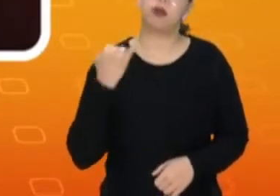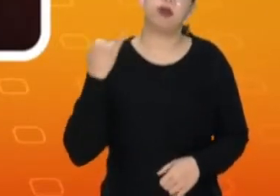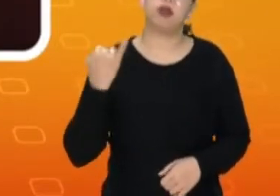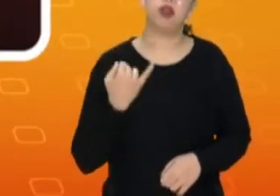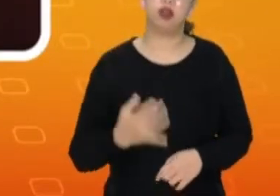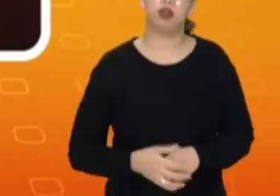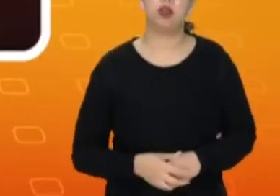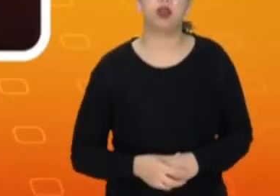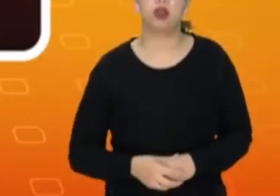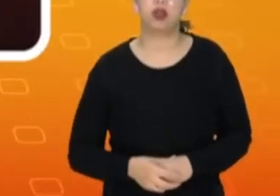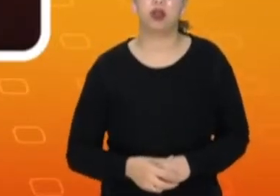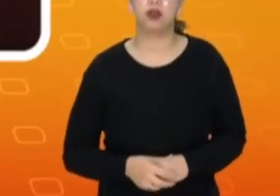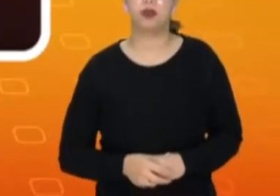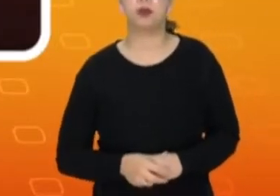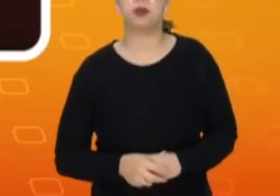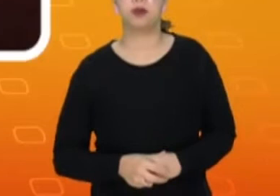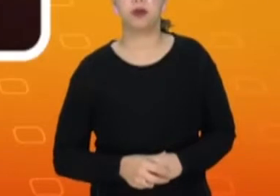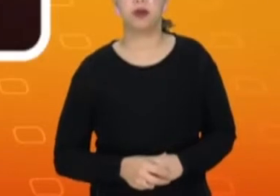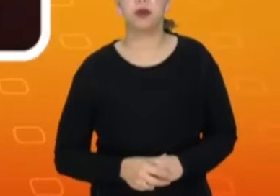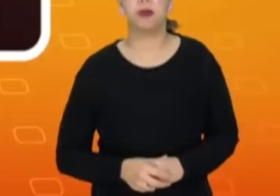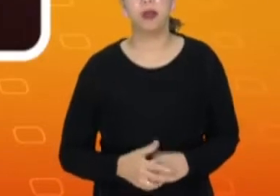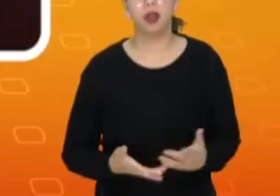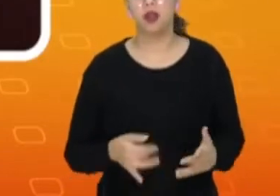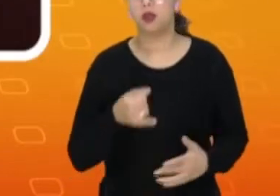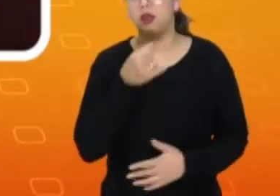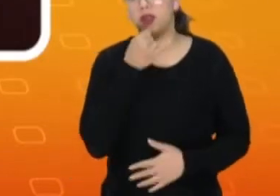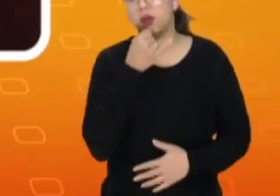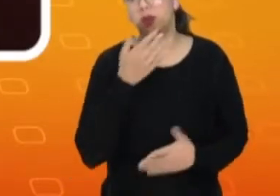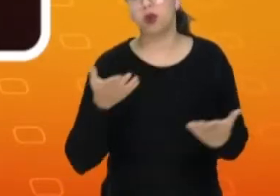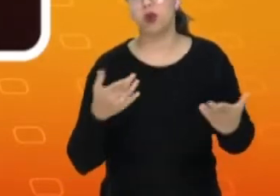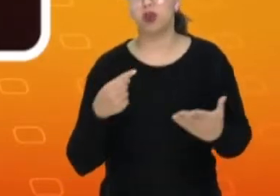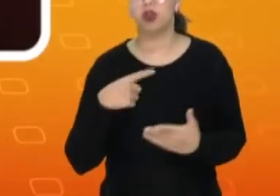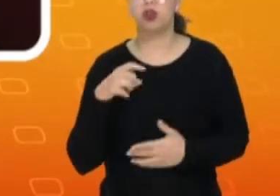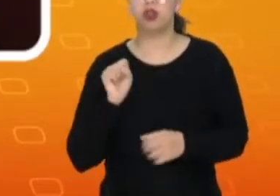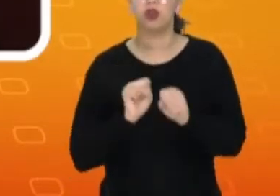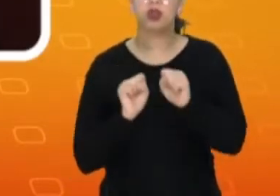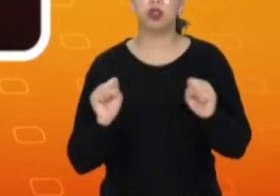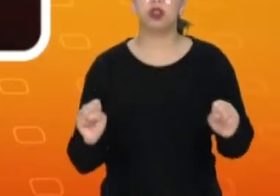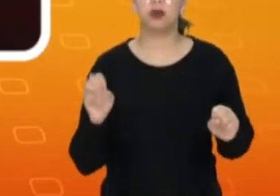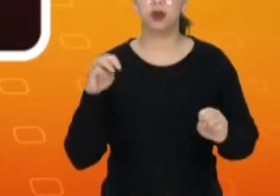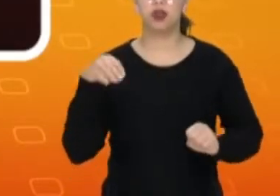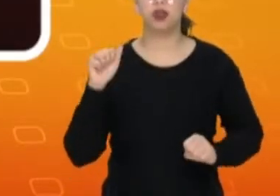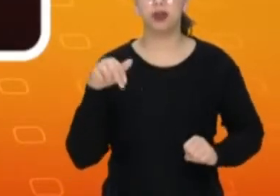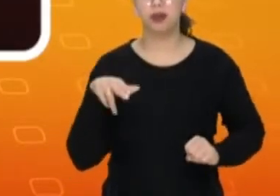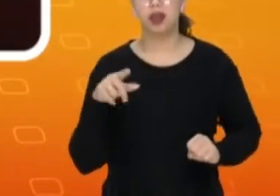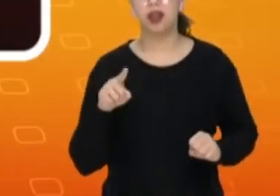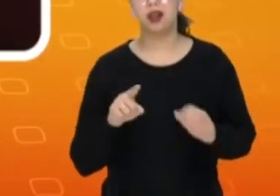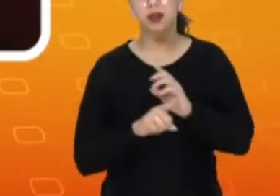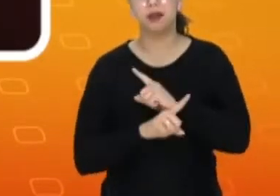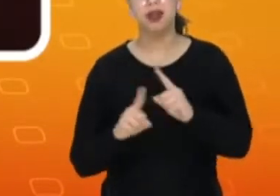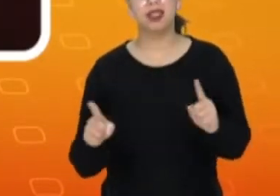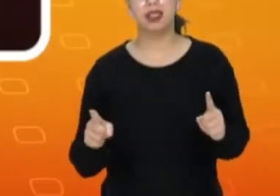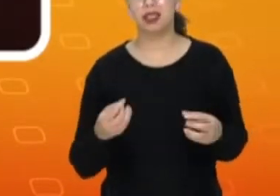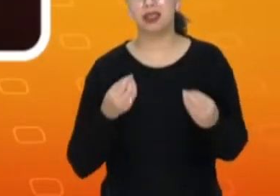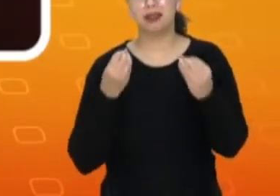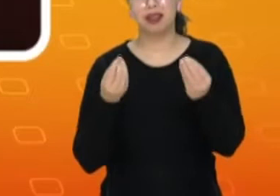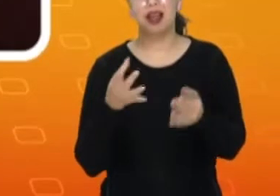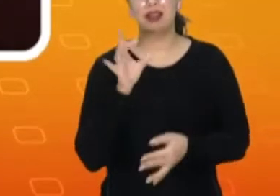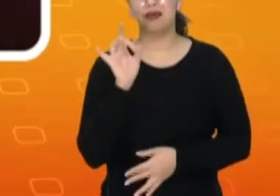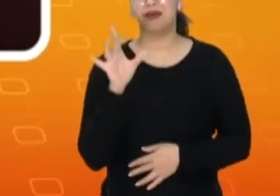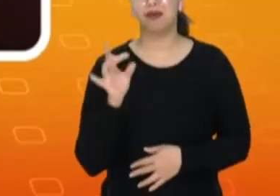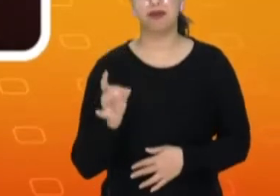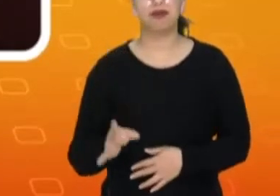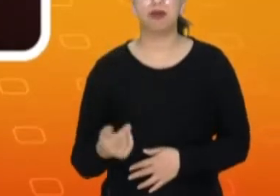assim, hoje eu tenho um sistema de IMAM, mas esse sistema de IMAM não me dá nenhum reporte tão detalhado, porque os sistemas de IMAM nunca tiveram